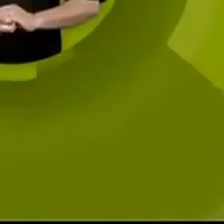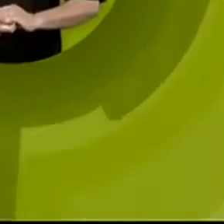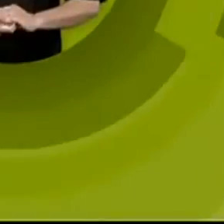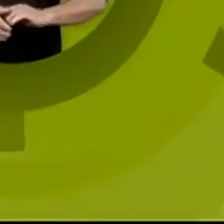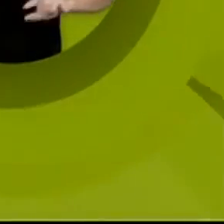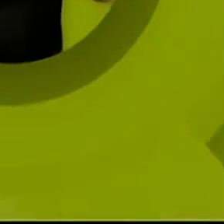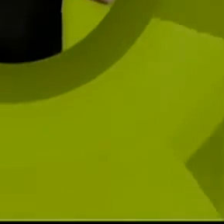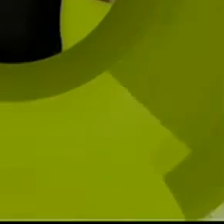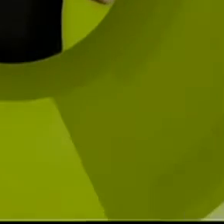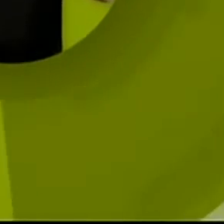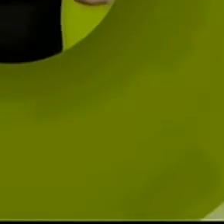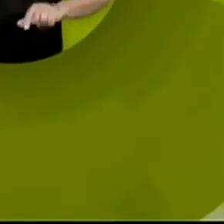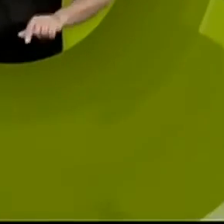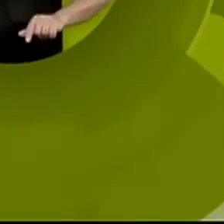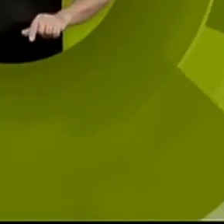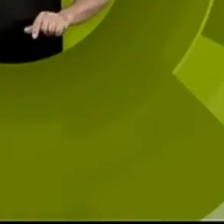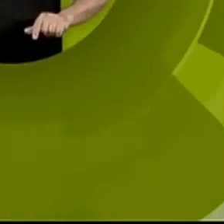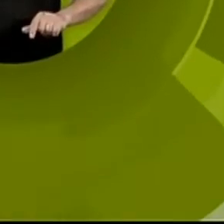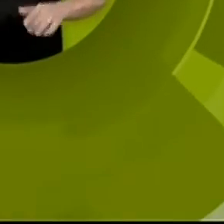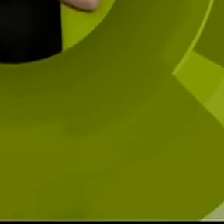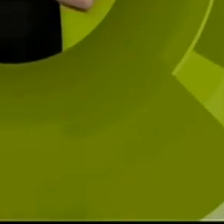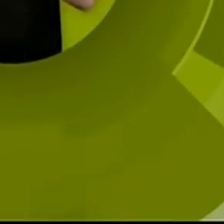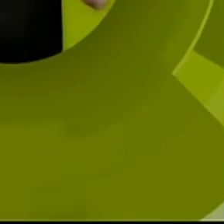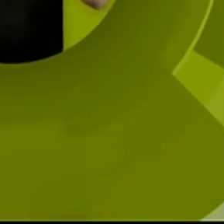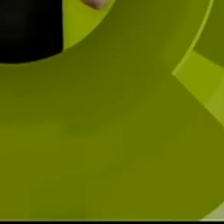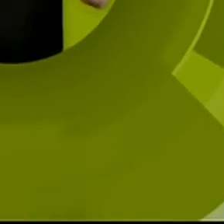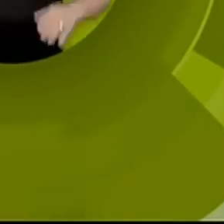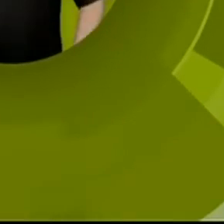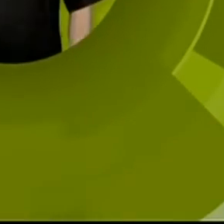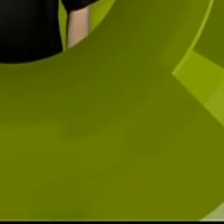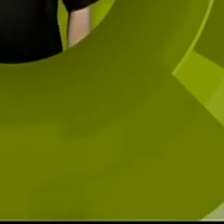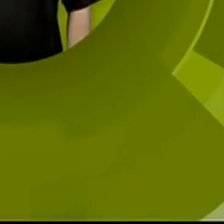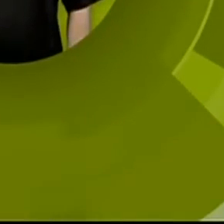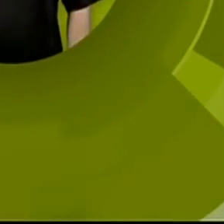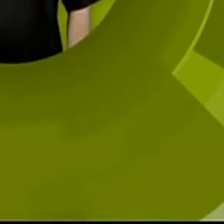o programa a seguir é livre para todos os públicos